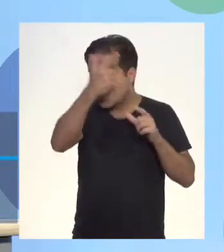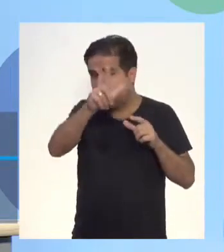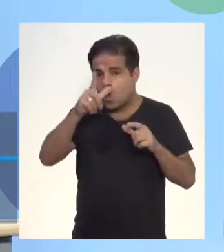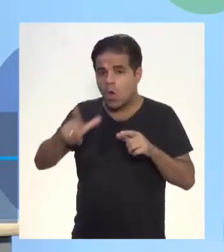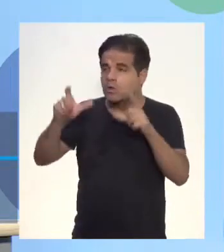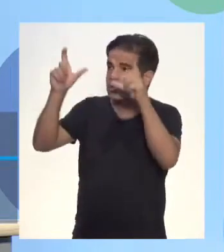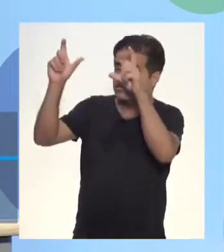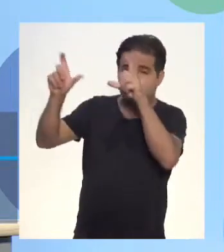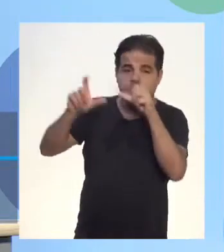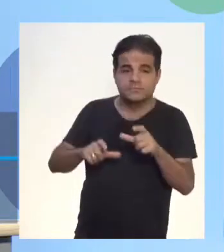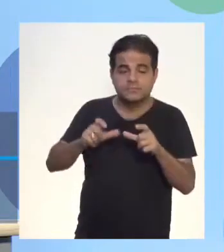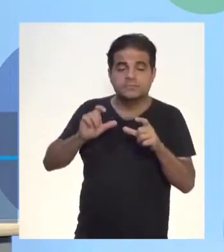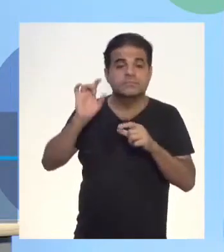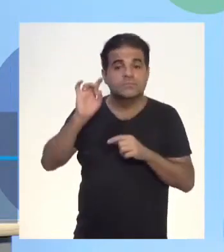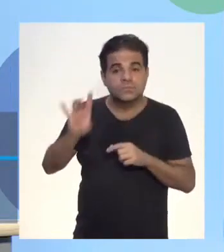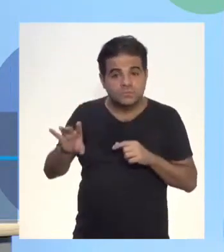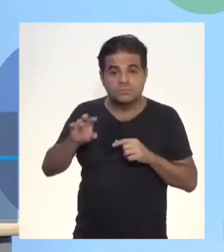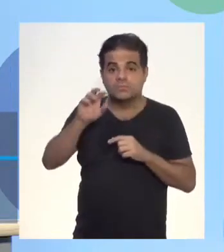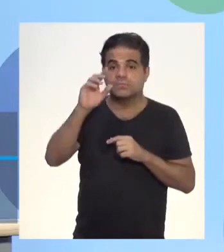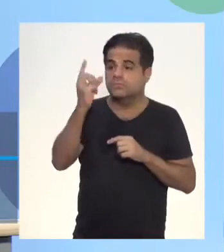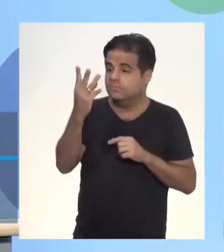outra região, apenas